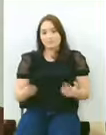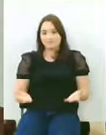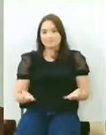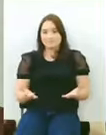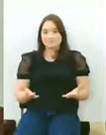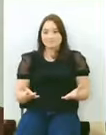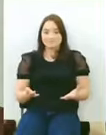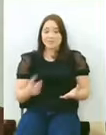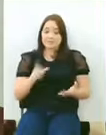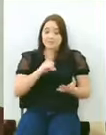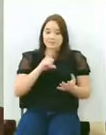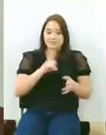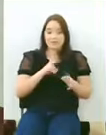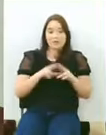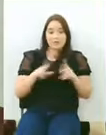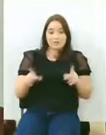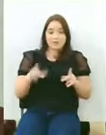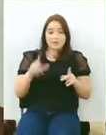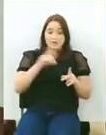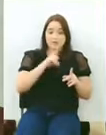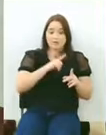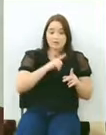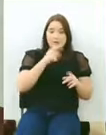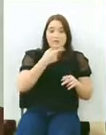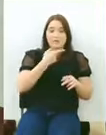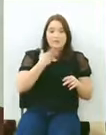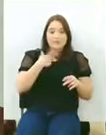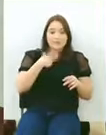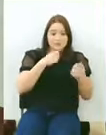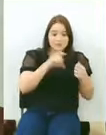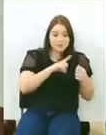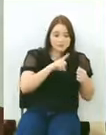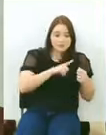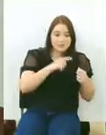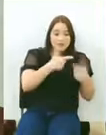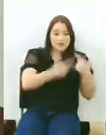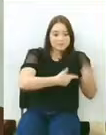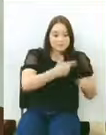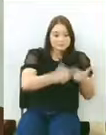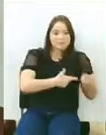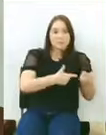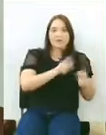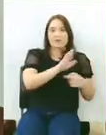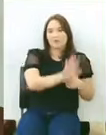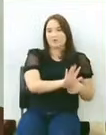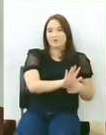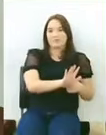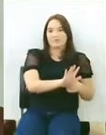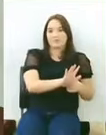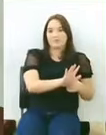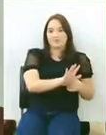ajudar. Mas às vezes a gente confunde uma necessidade real com um desejo.